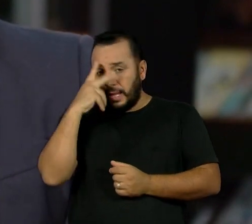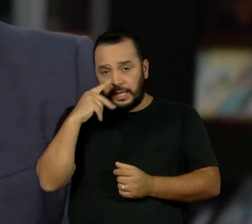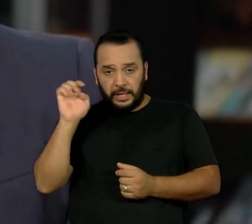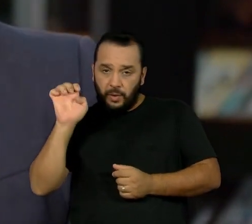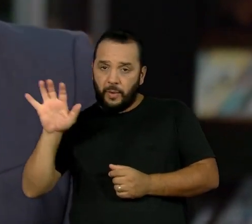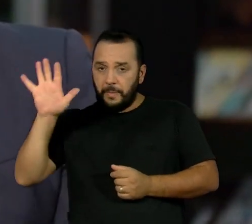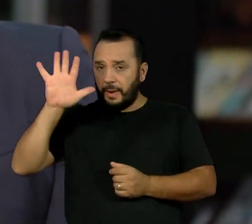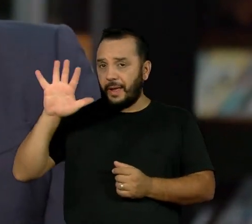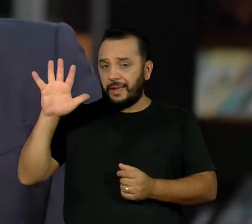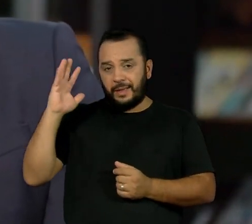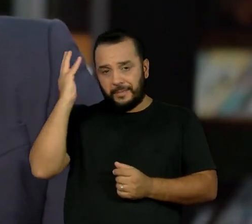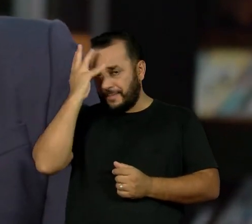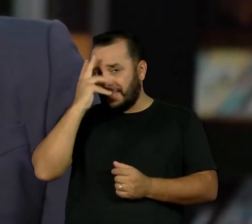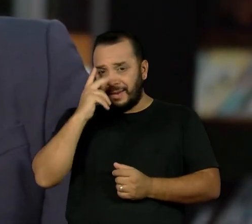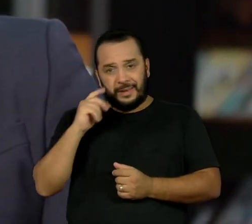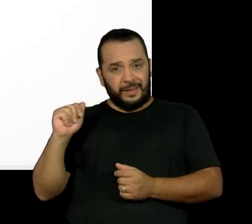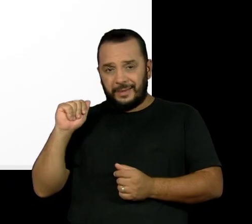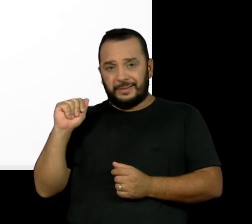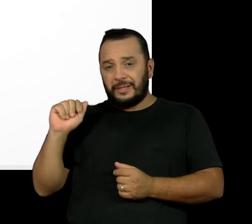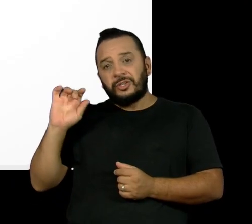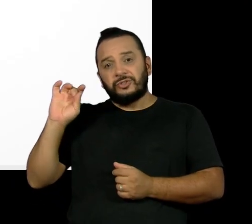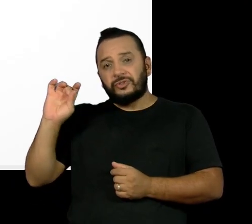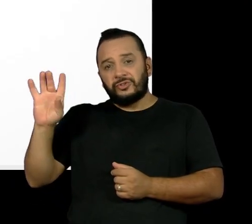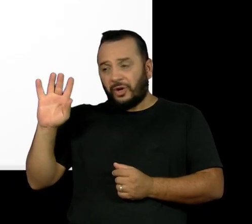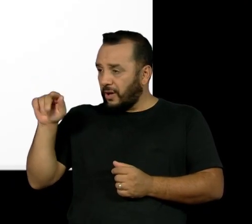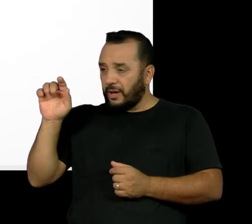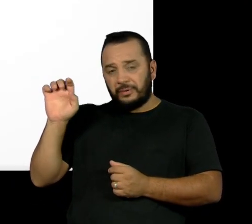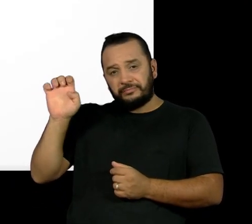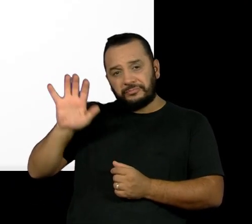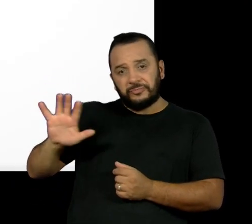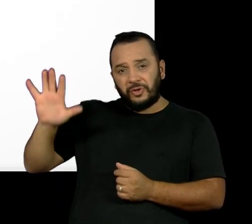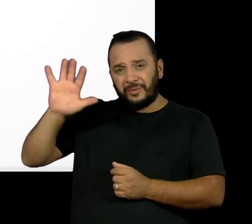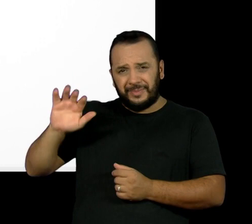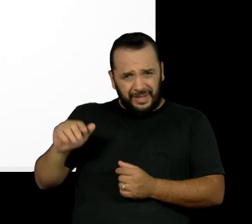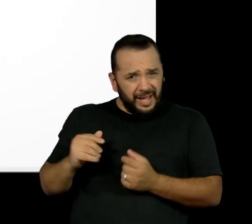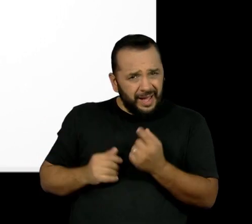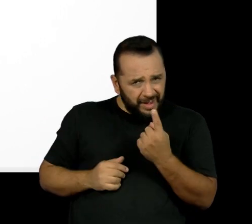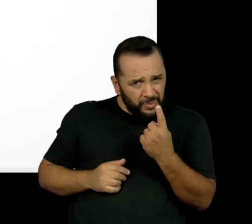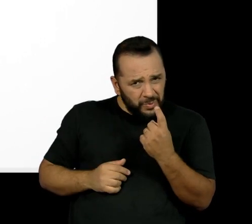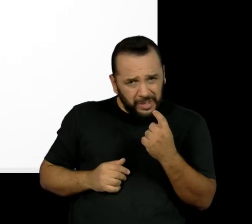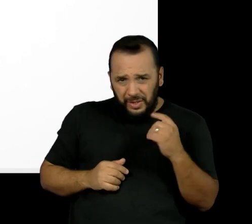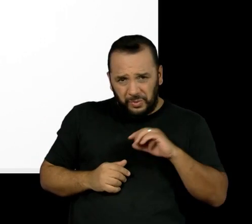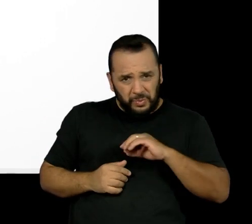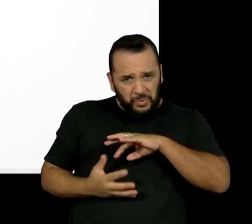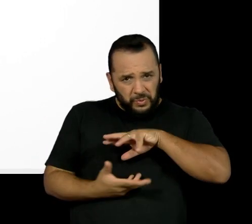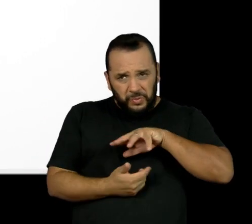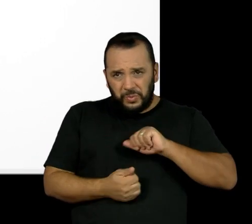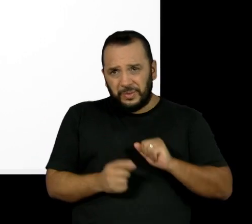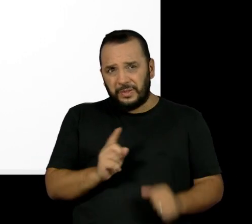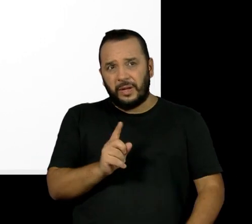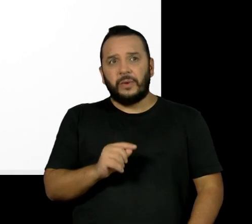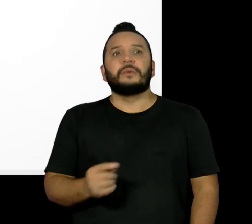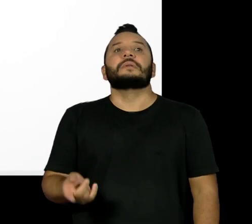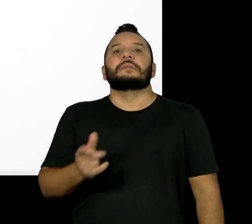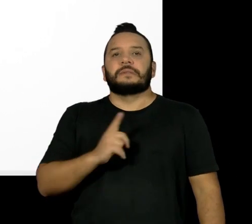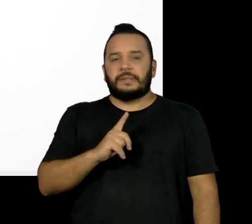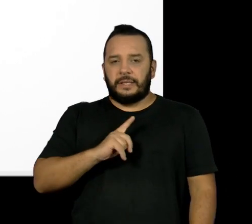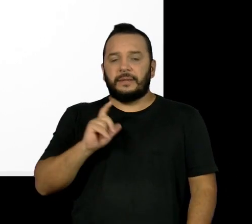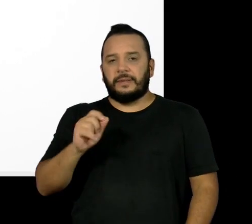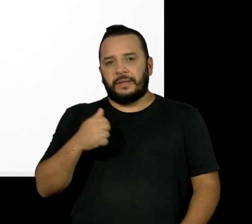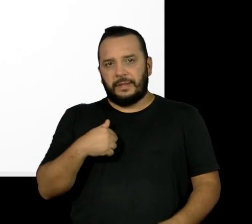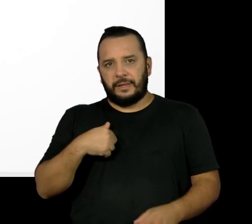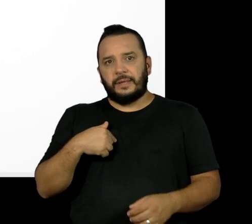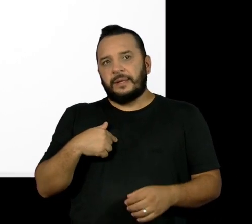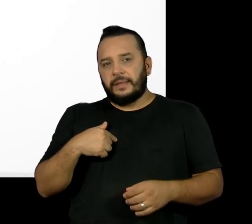eurocêntrica, que não é a única beleza do mundo. Ou podemos mencionar casos ainda muito graves, casos relacionados à